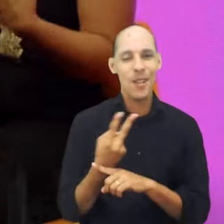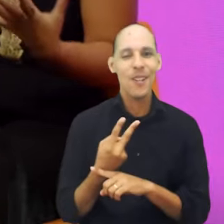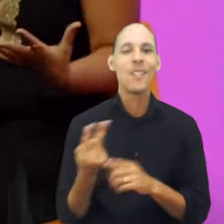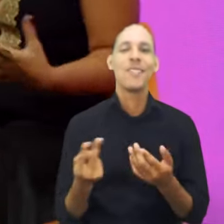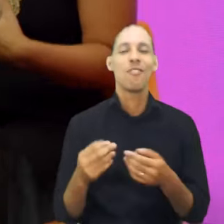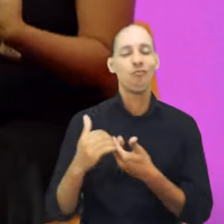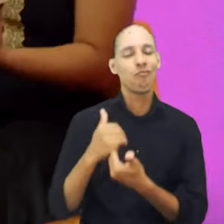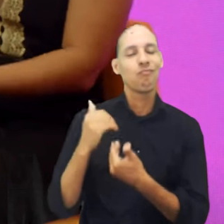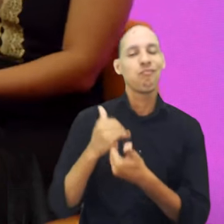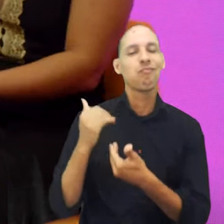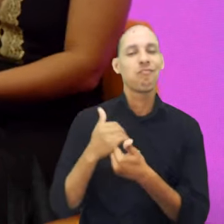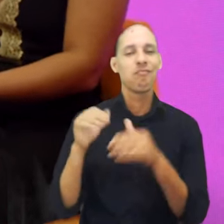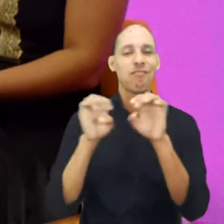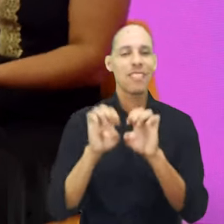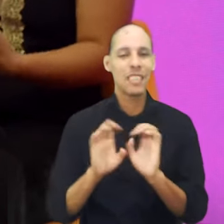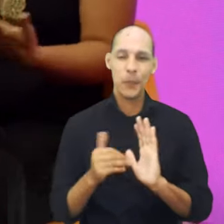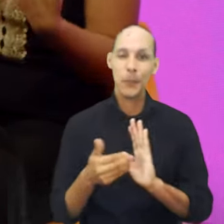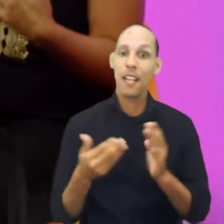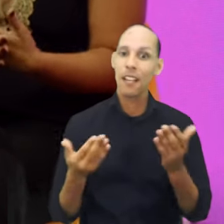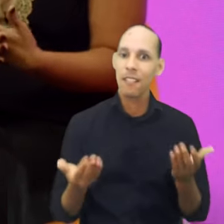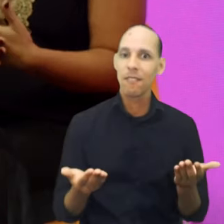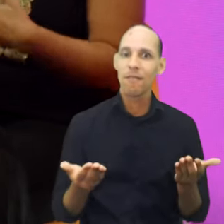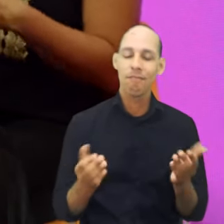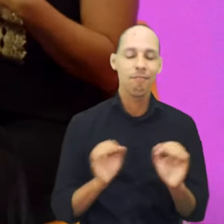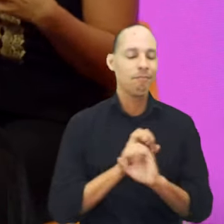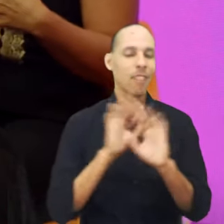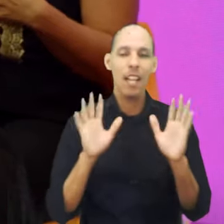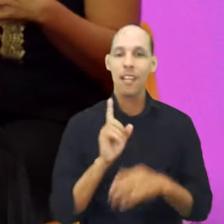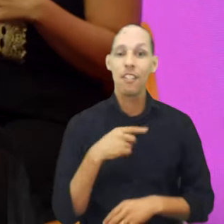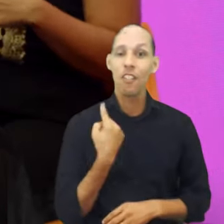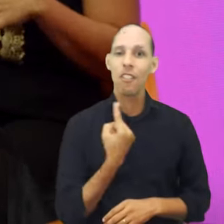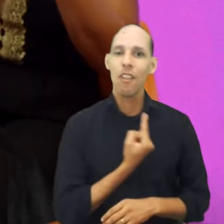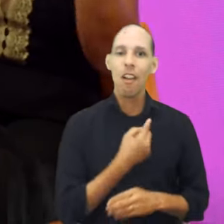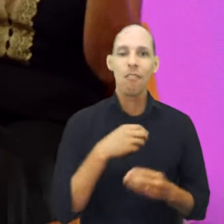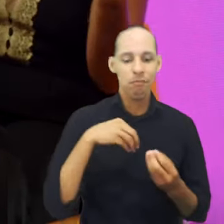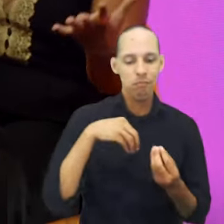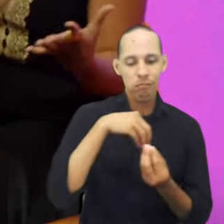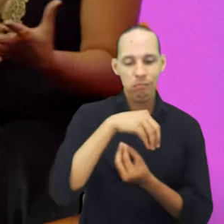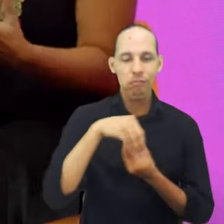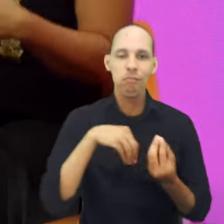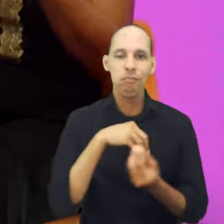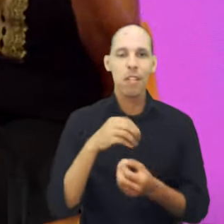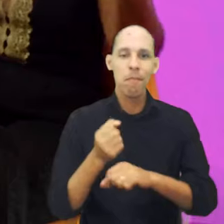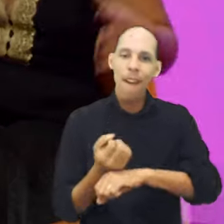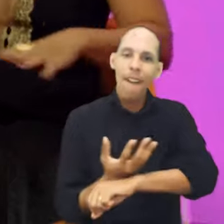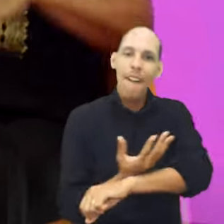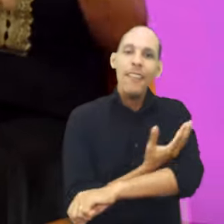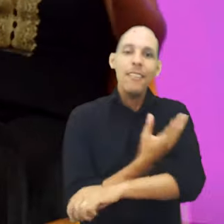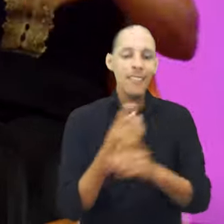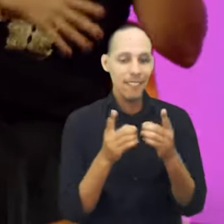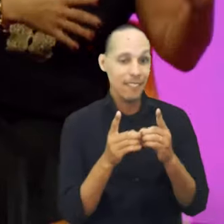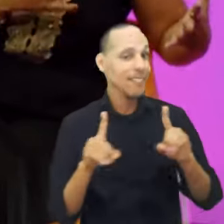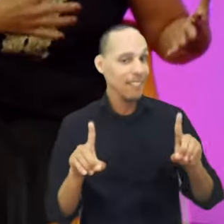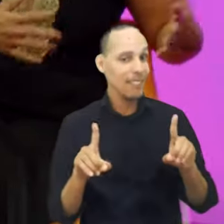um conselho, toda uma estrutura. E aí, é claro que aí a gente vai misturando a parte emocional de um divórcio, que